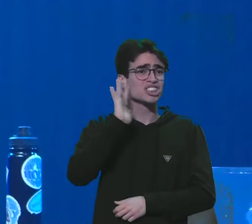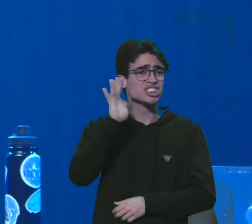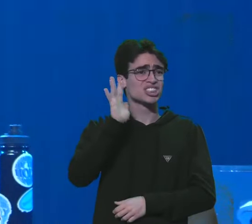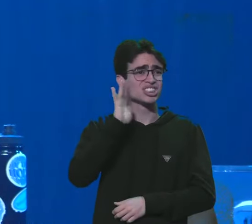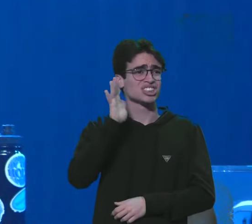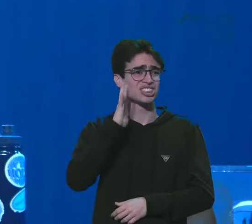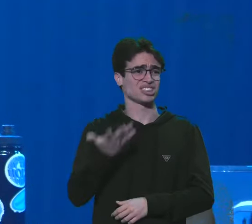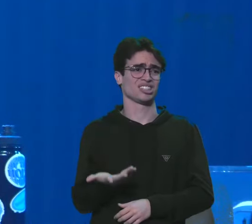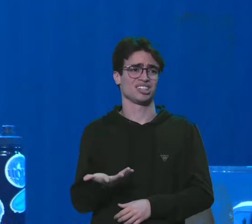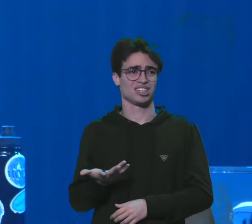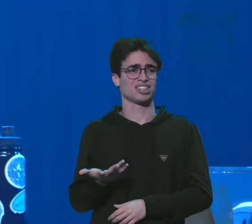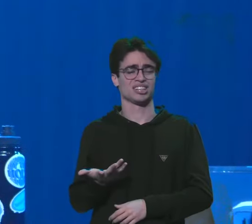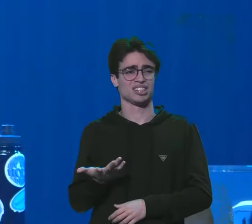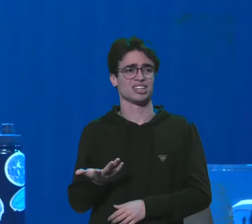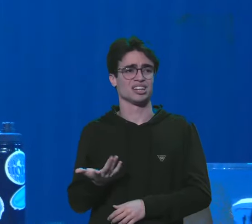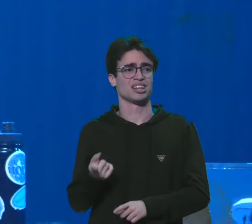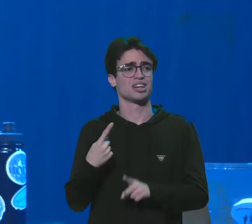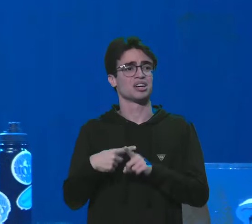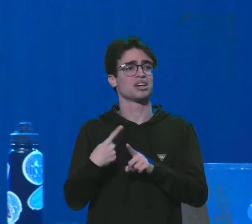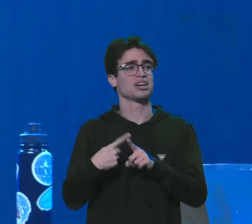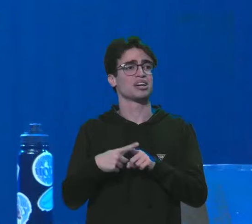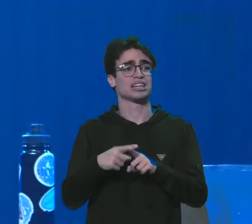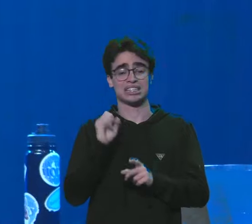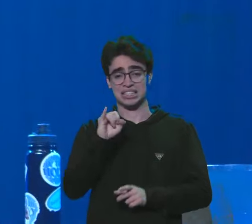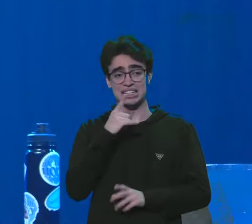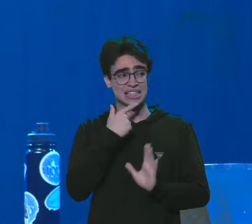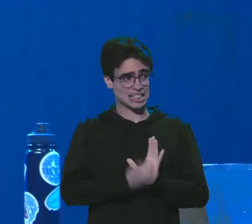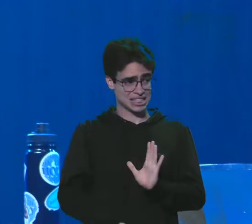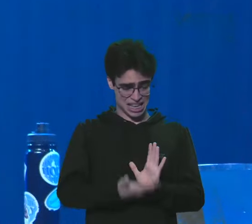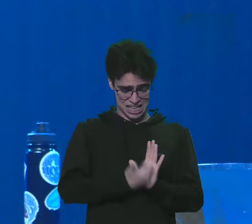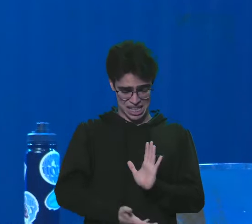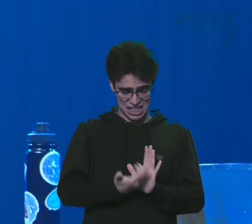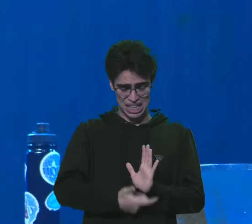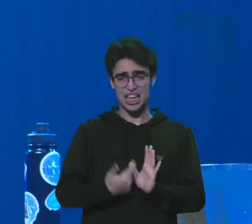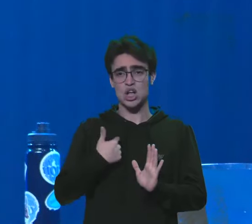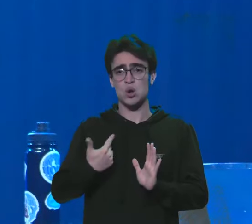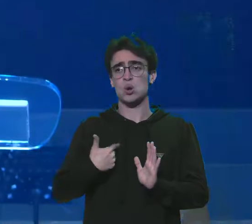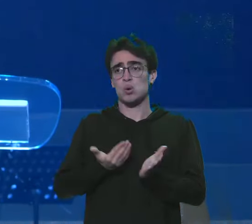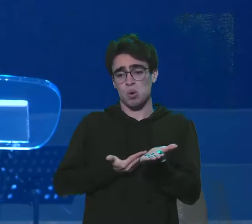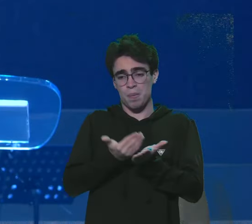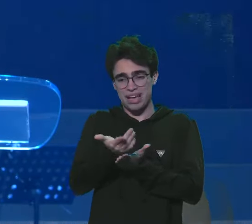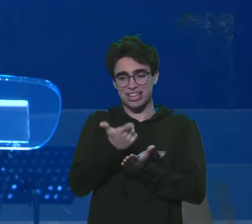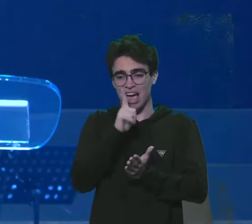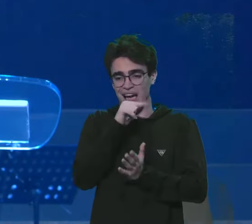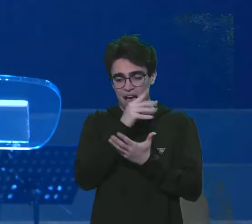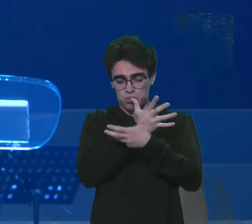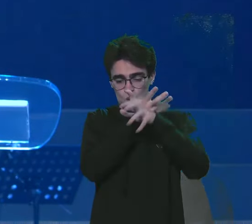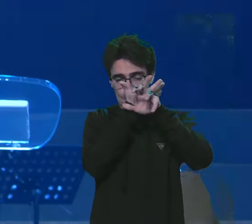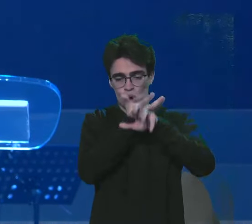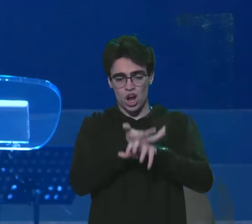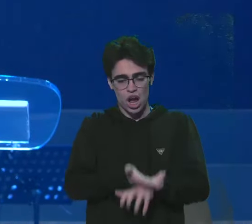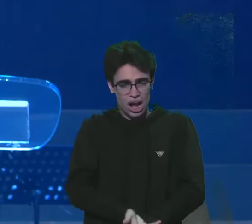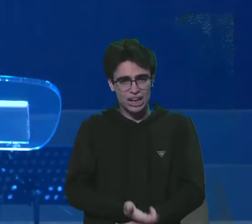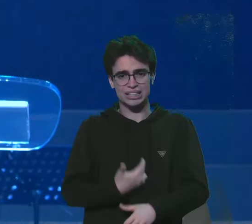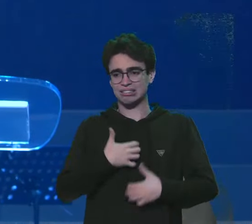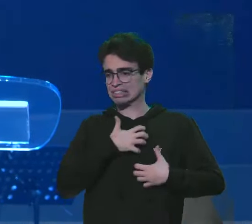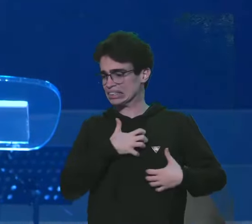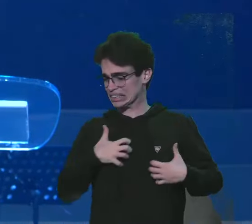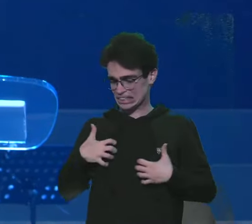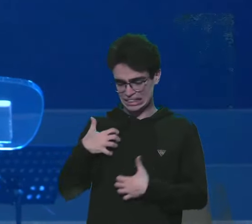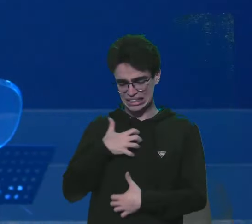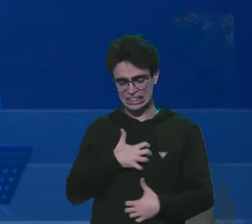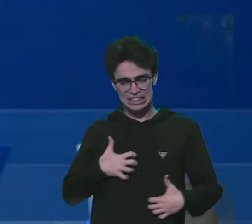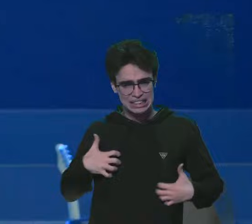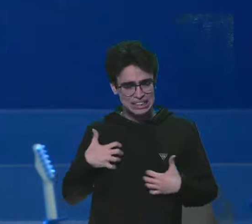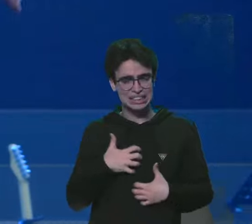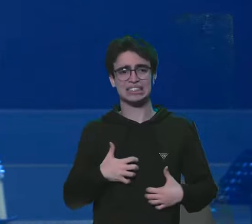situação? Quando a gente perde sangue, a gente começa a ficar desidratado, a gente começa a sentir fadiga no corpo, a